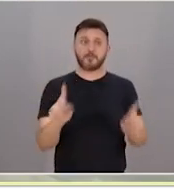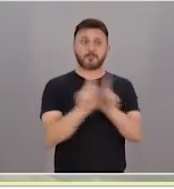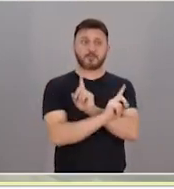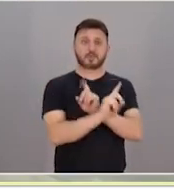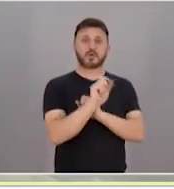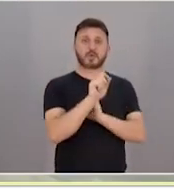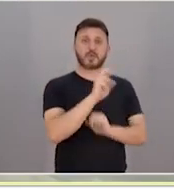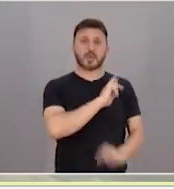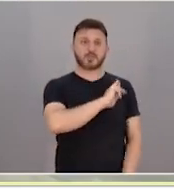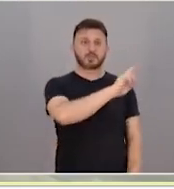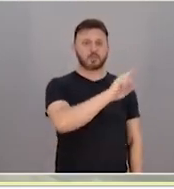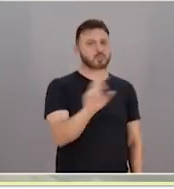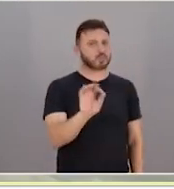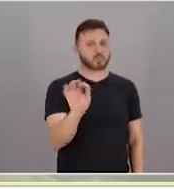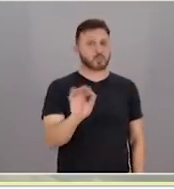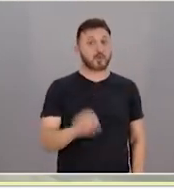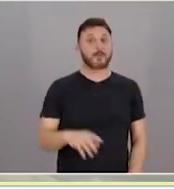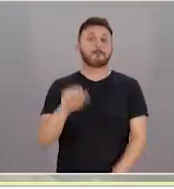igreja.